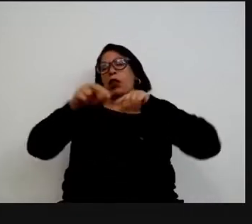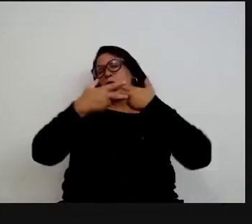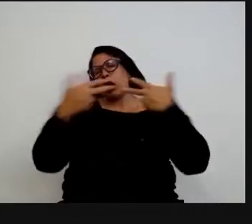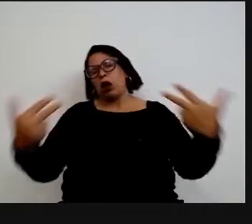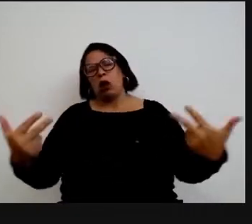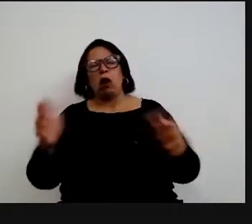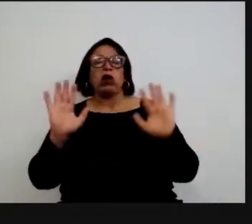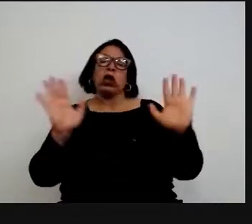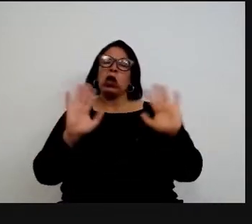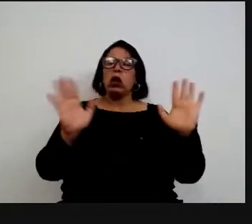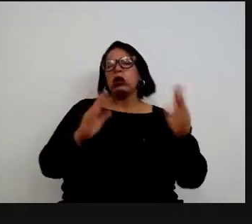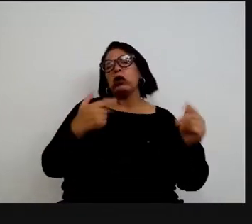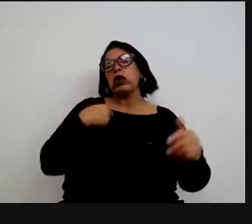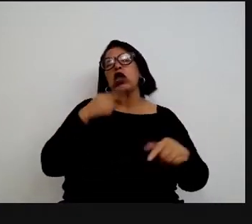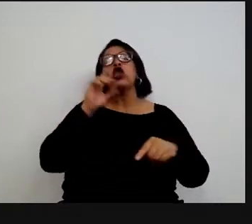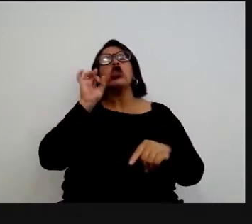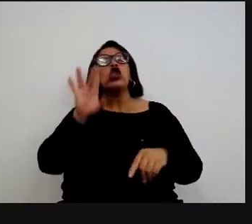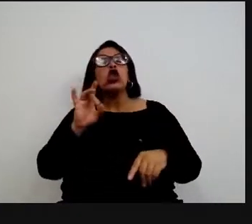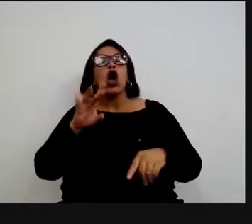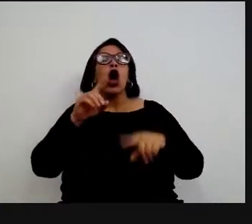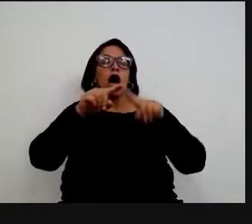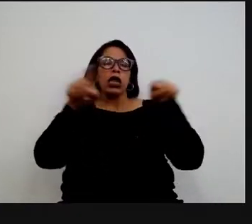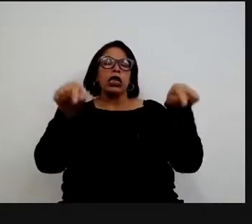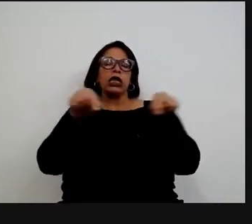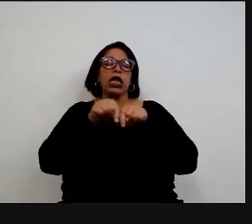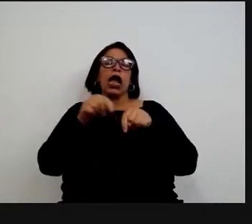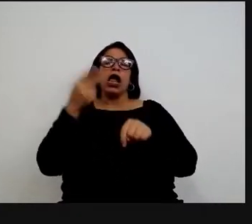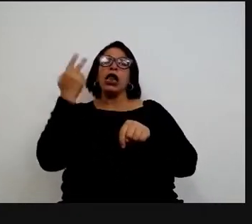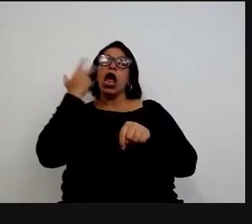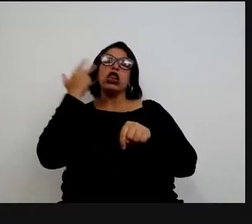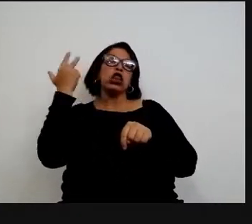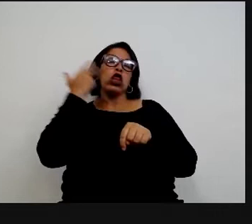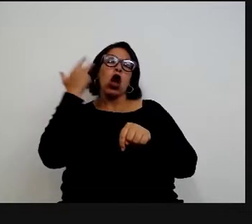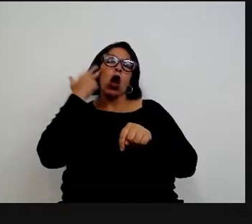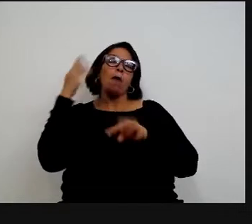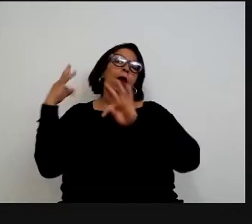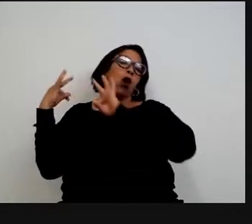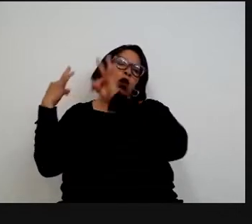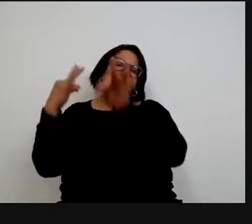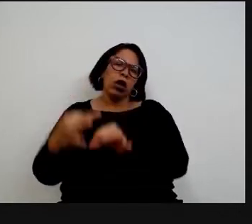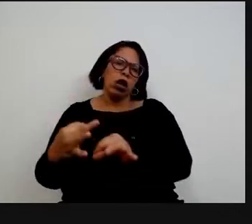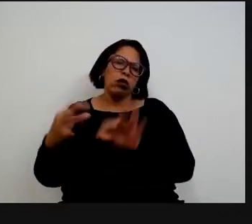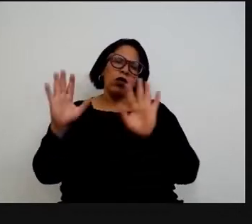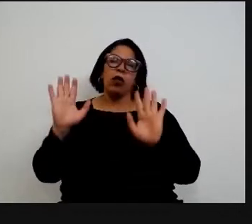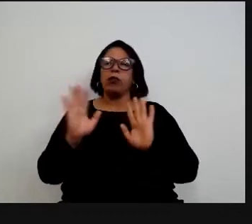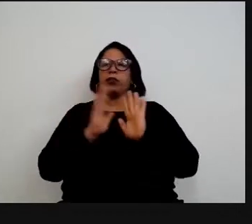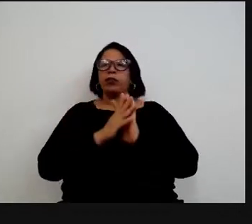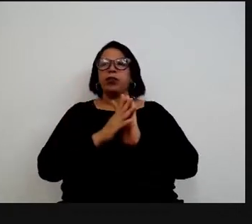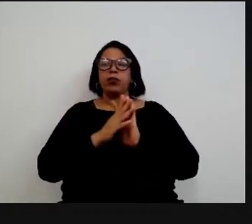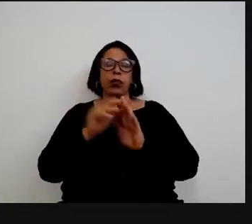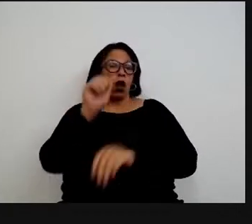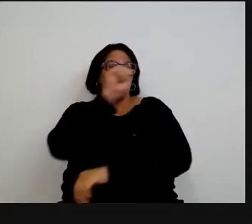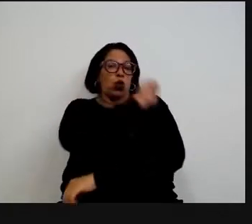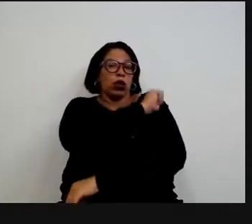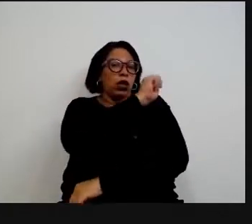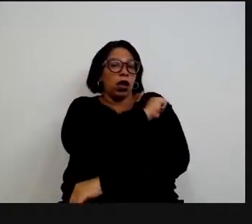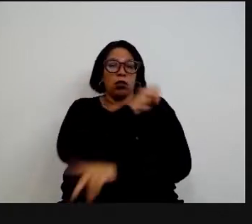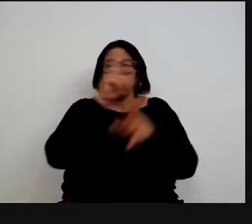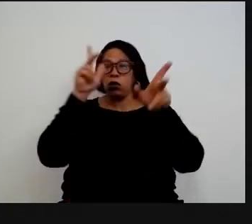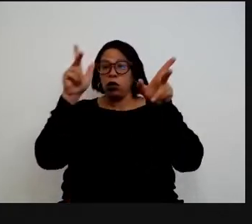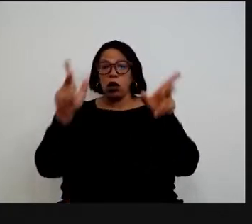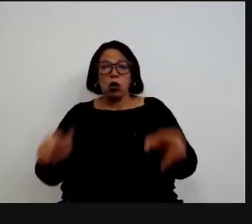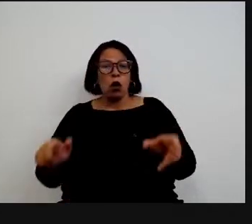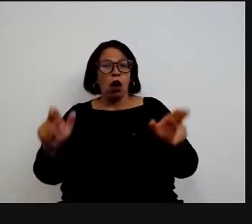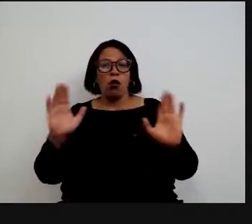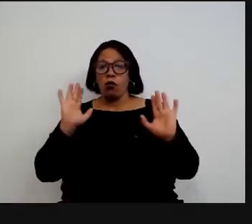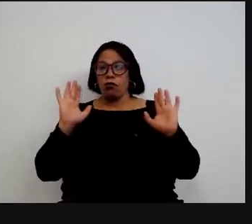né? Só gestão de materiais, aquela sala de aula de suporte à plataforma. Os alunos da mesma forma,